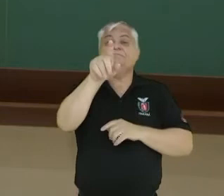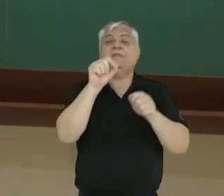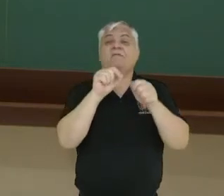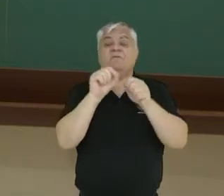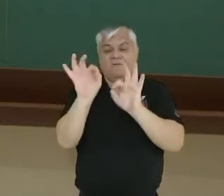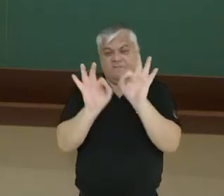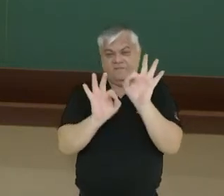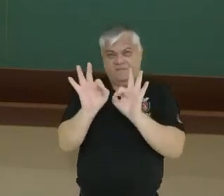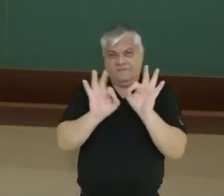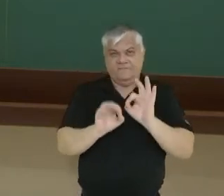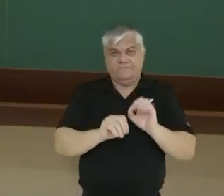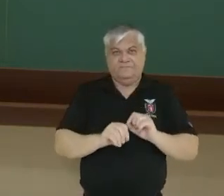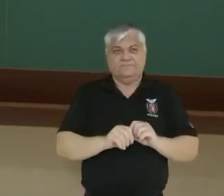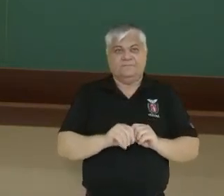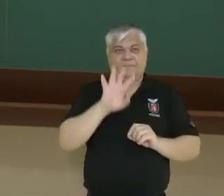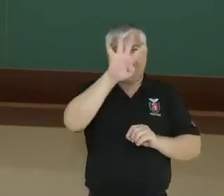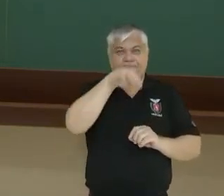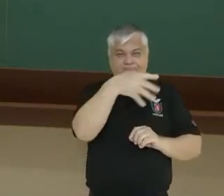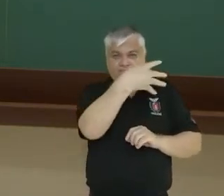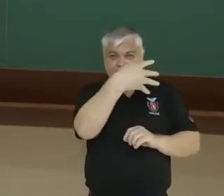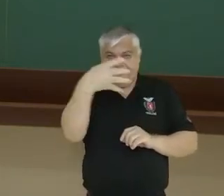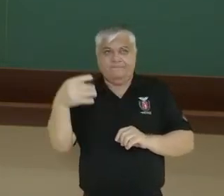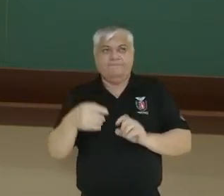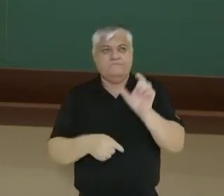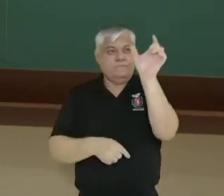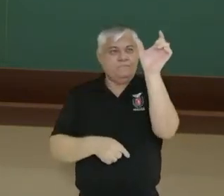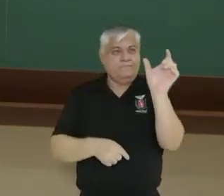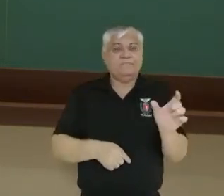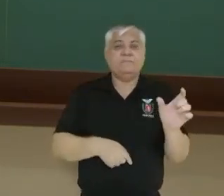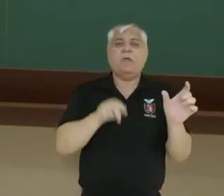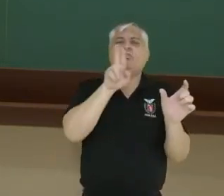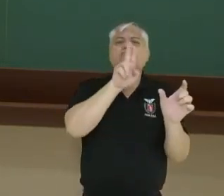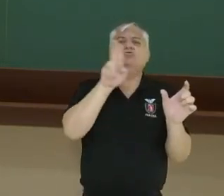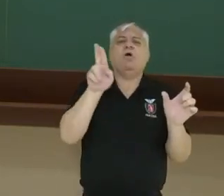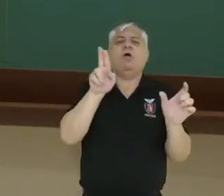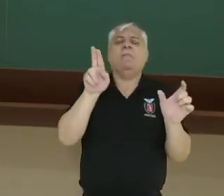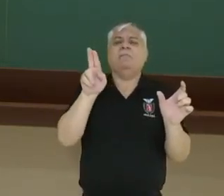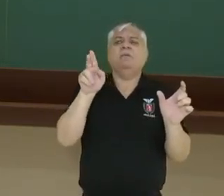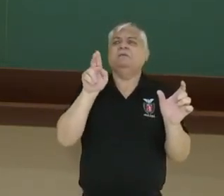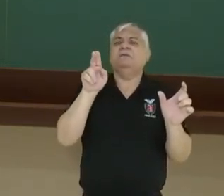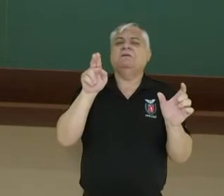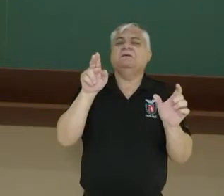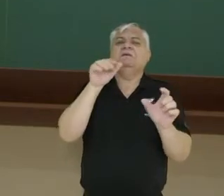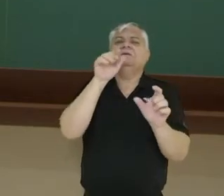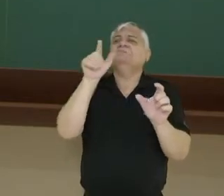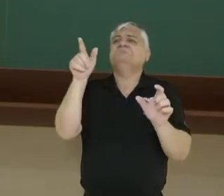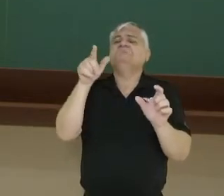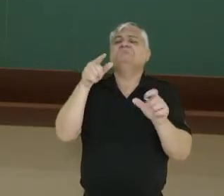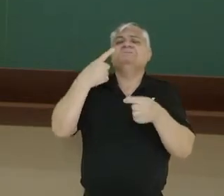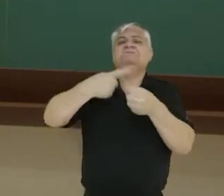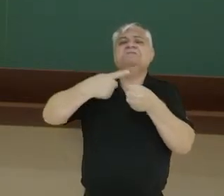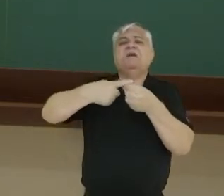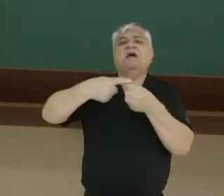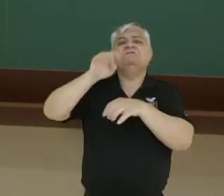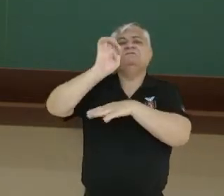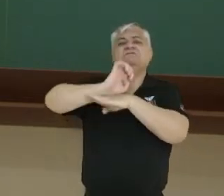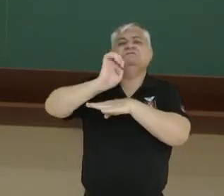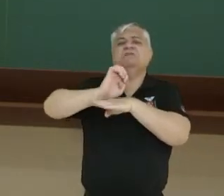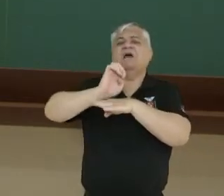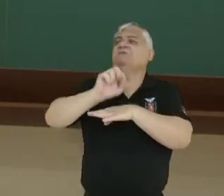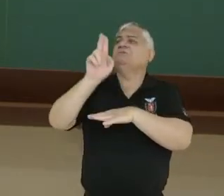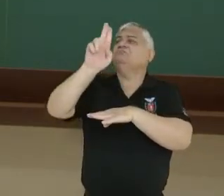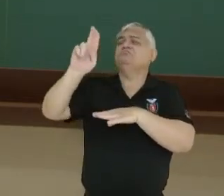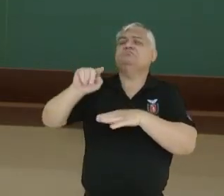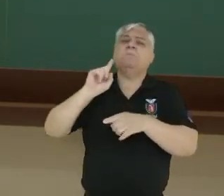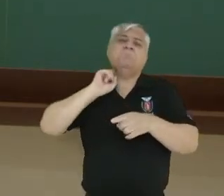na tabela de vocês, escolher um estado do sudeste, vão falar qual é o tipo de clima ou quais são, se